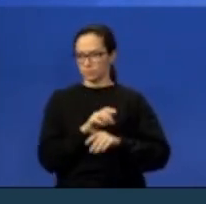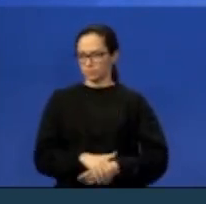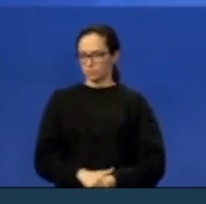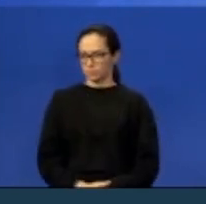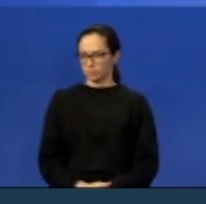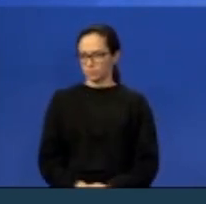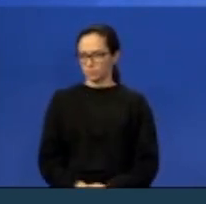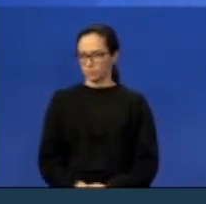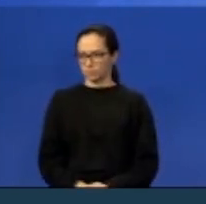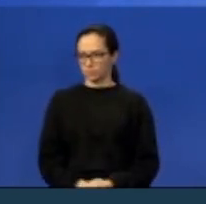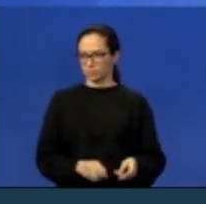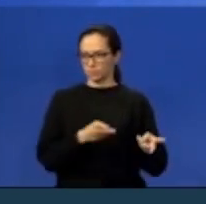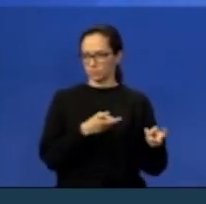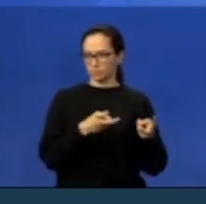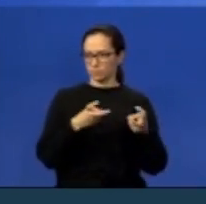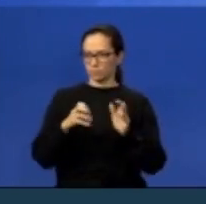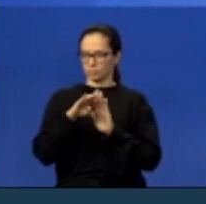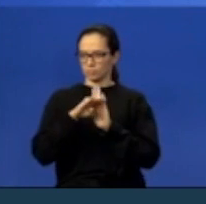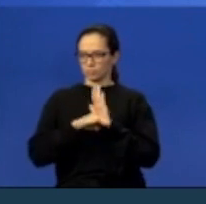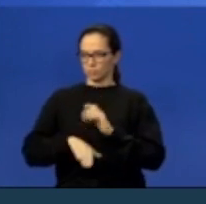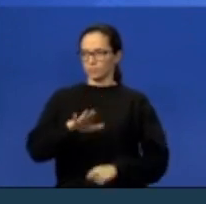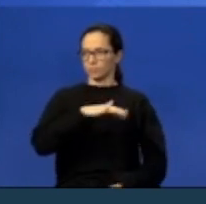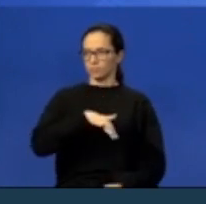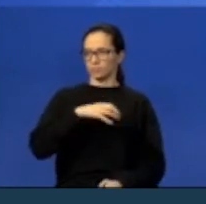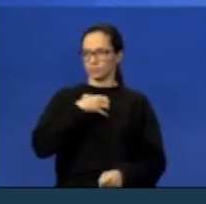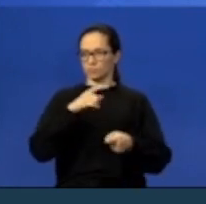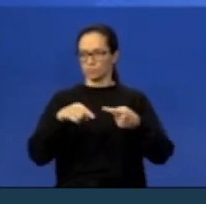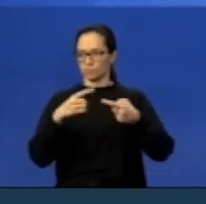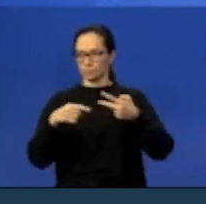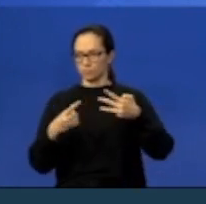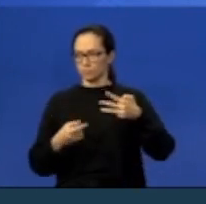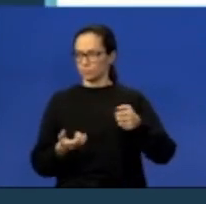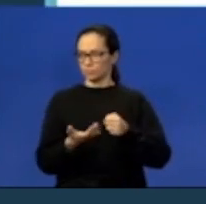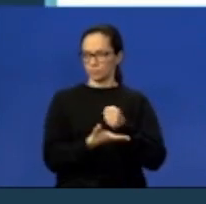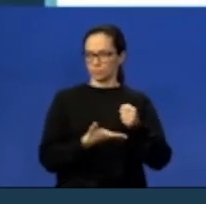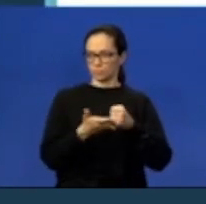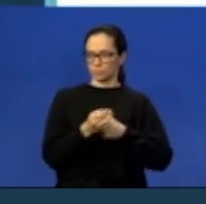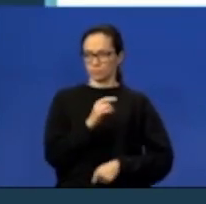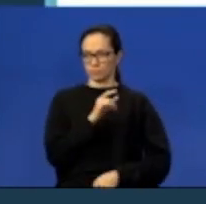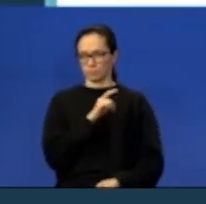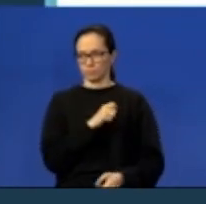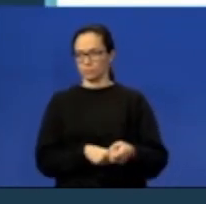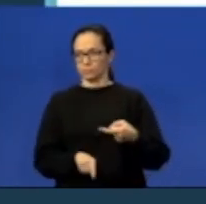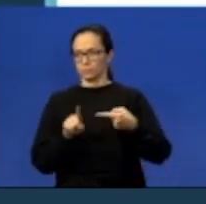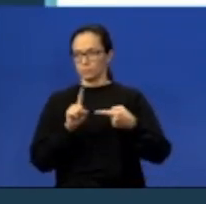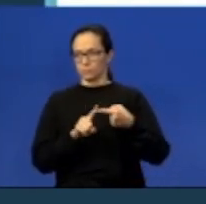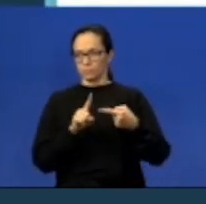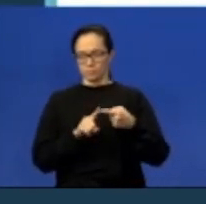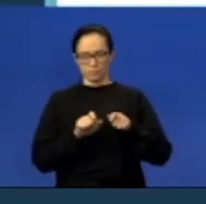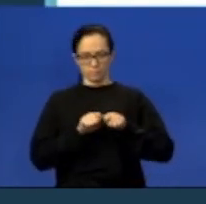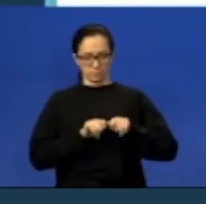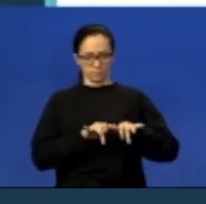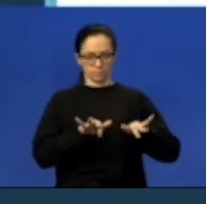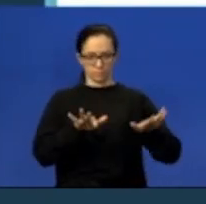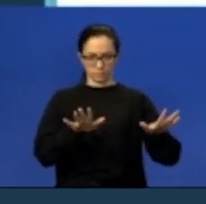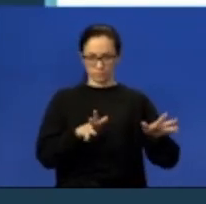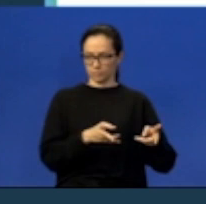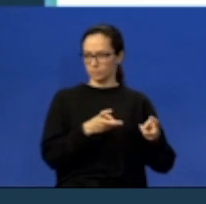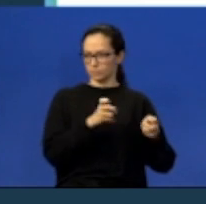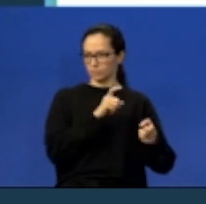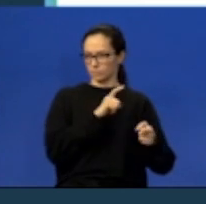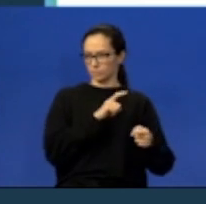a tomografia ela possui 3 unidades básicas. Essas 3 unidades são a unidade de varredura, o